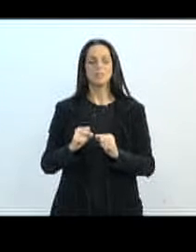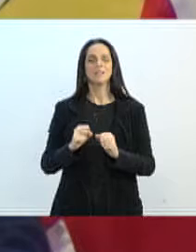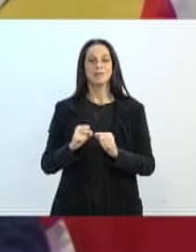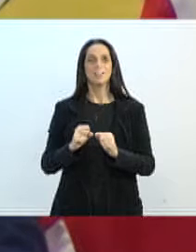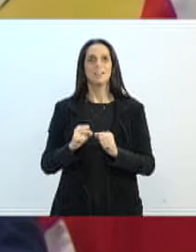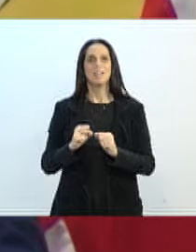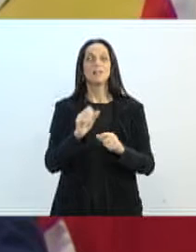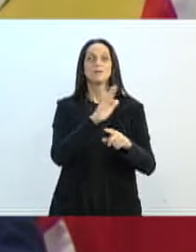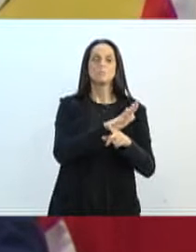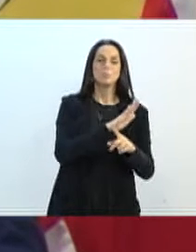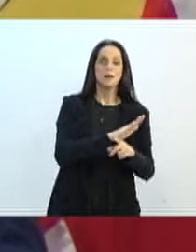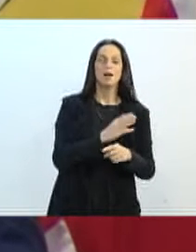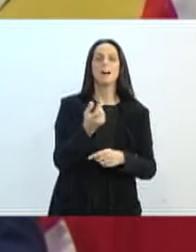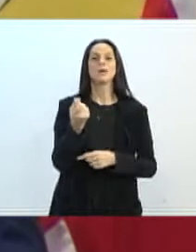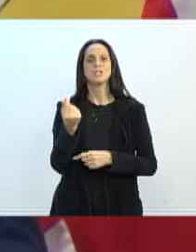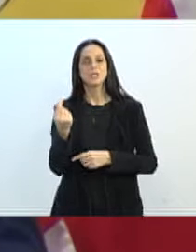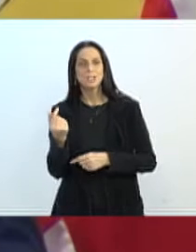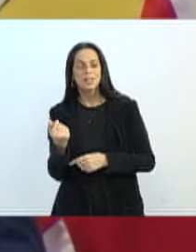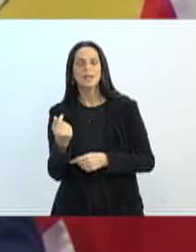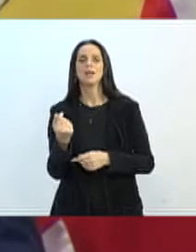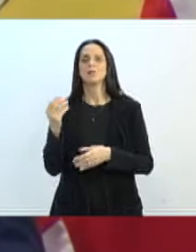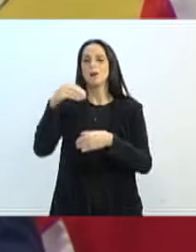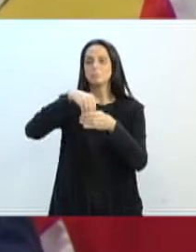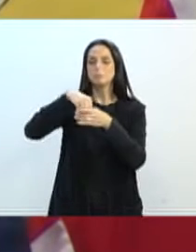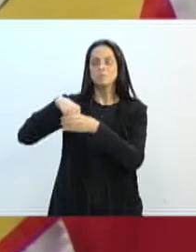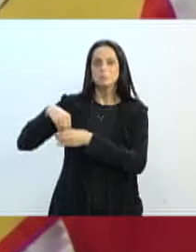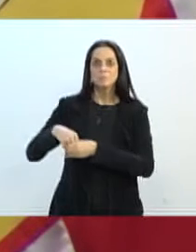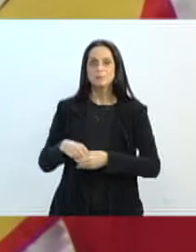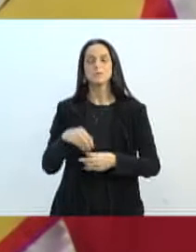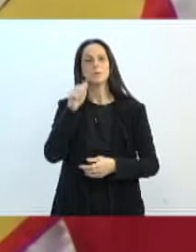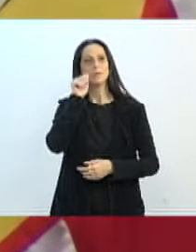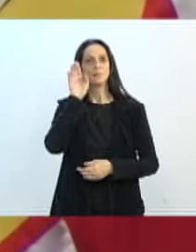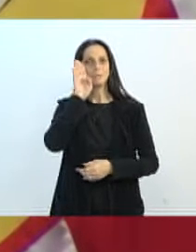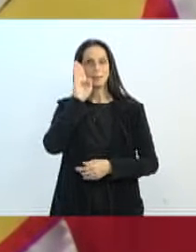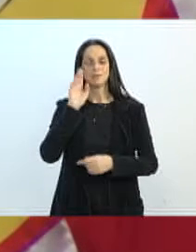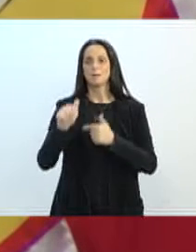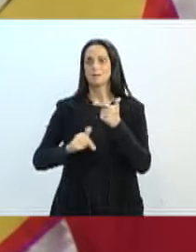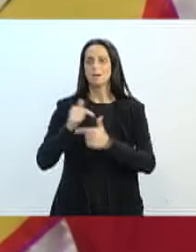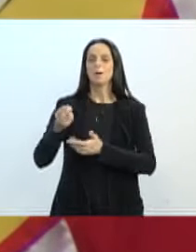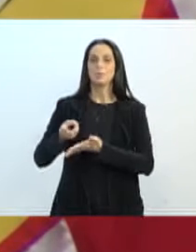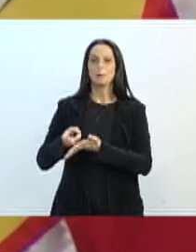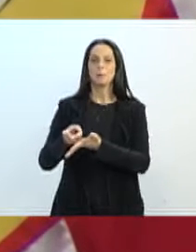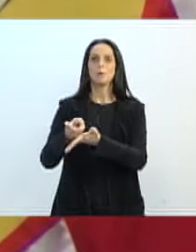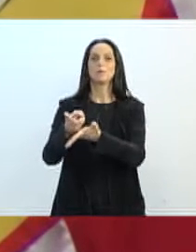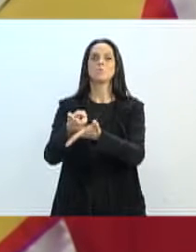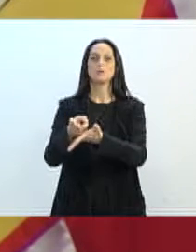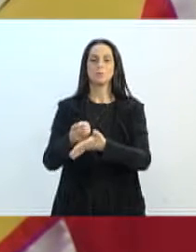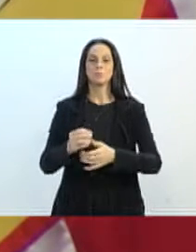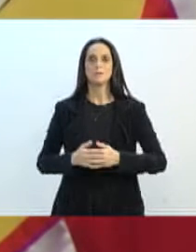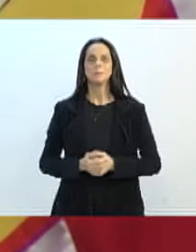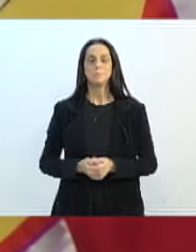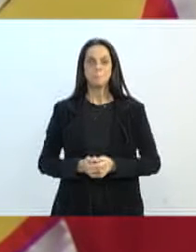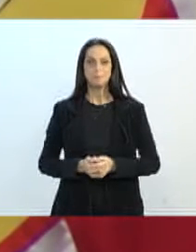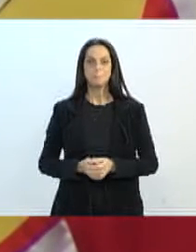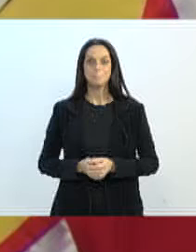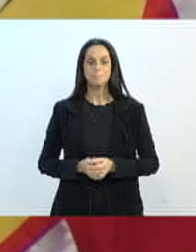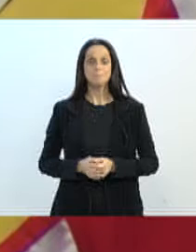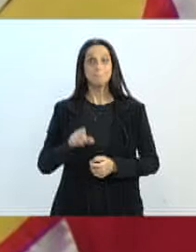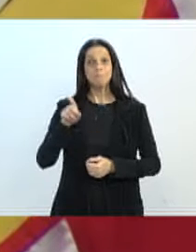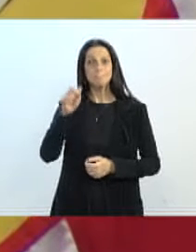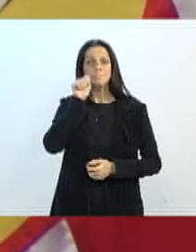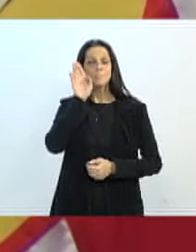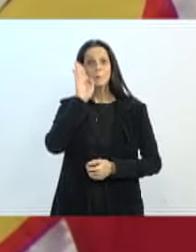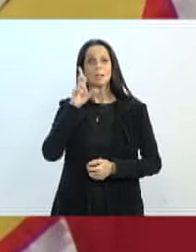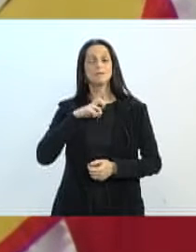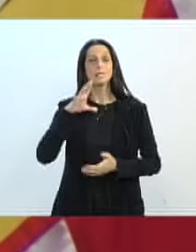da cidade, que possam fazer a sua doação importante para o trabalho da Abada continuar sendo mantido. Lá, inclusive, nós temos a